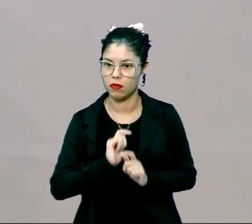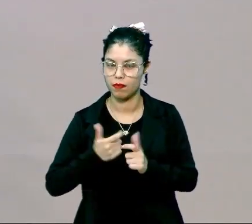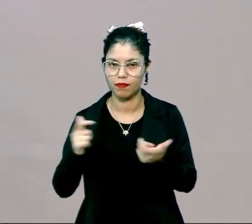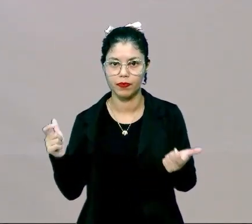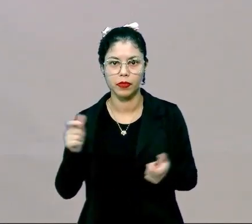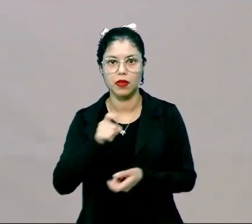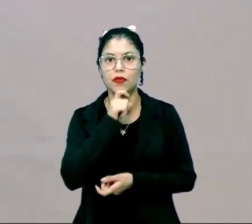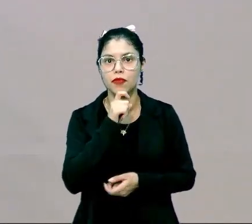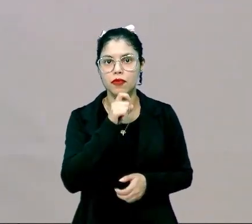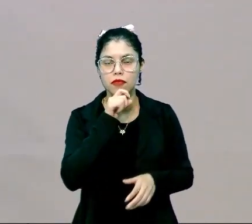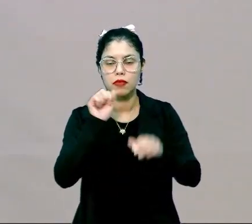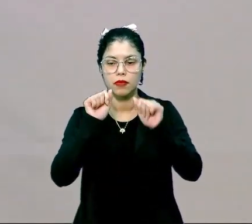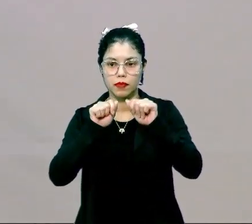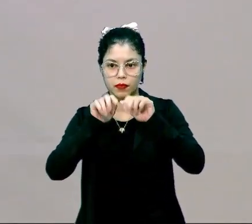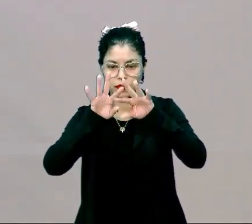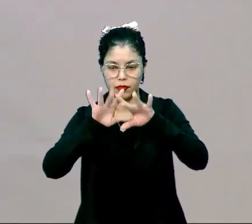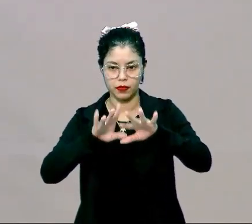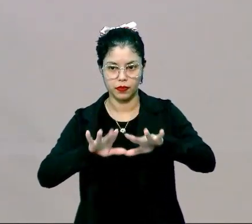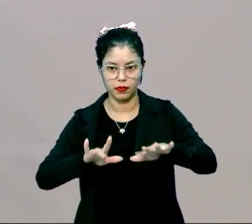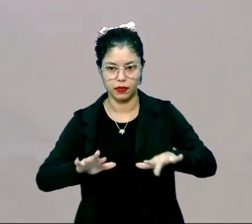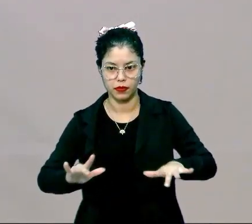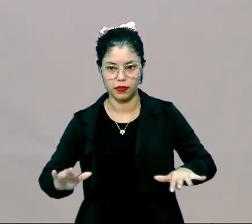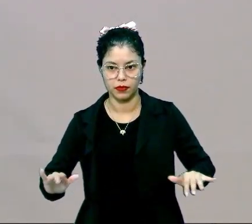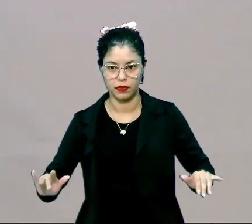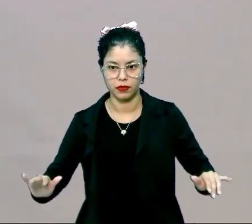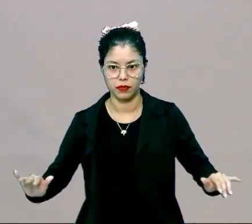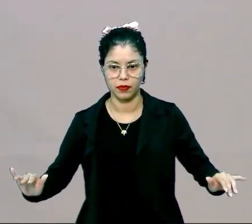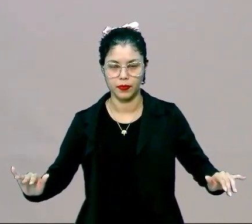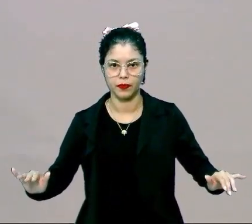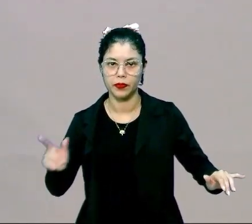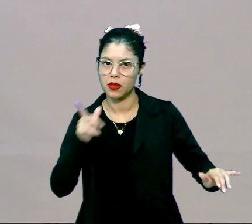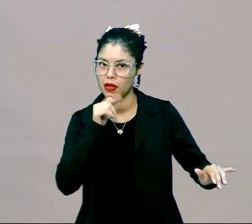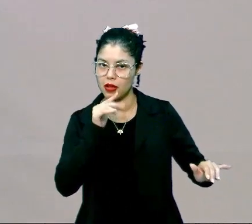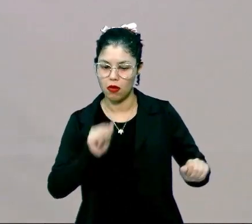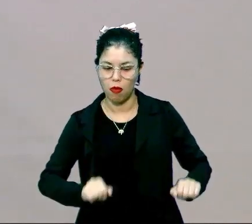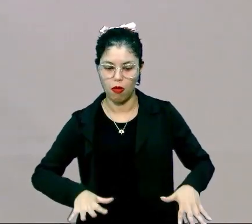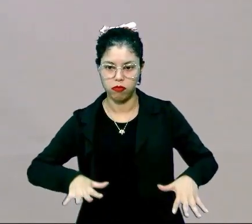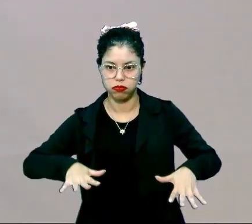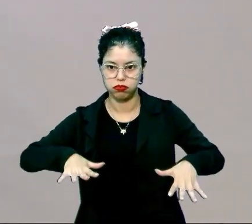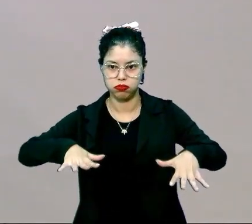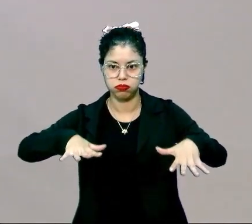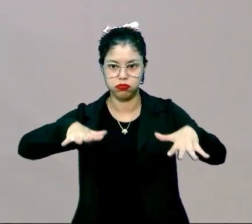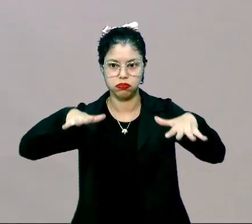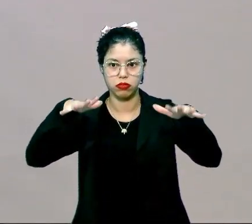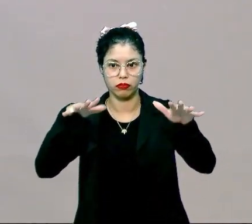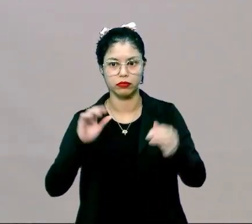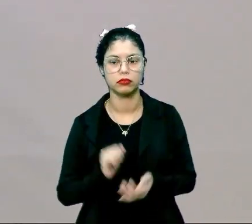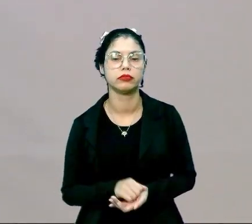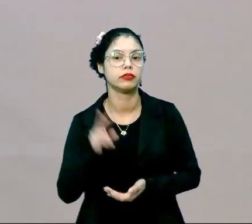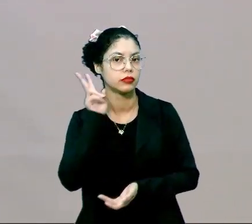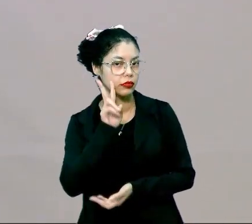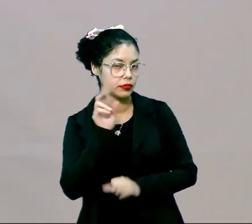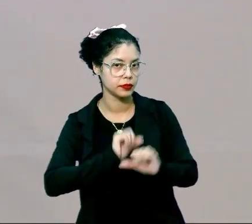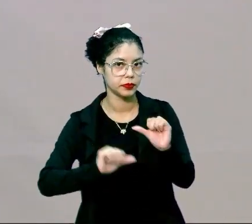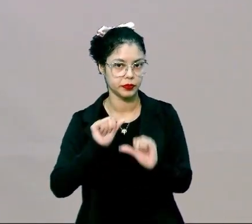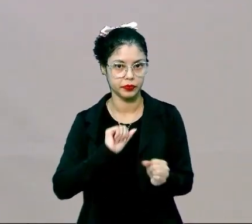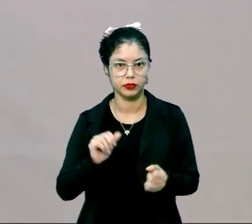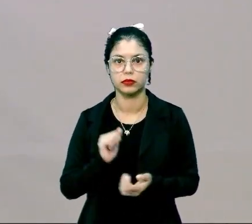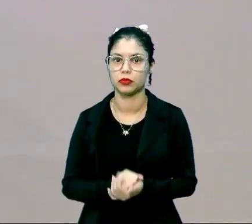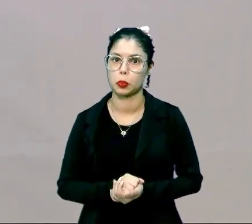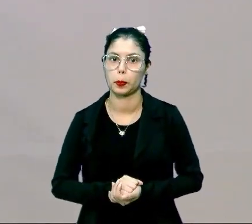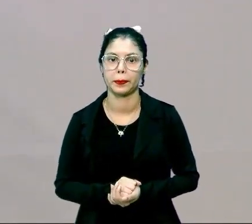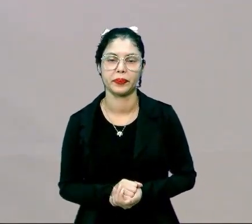as calotas polares irão absorver esse calor e passarão de sólido para líquido. Lembra que essa transformação é